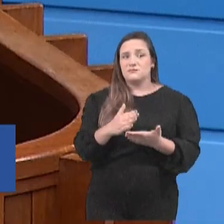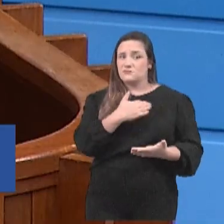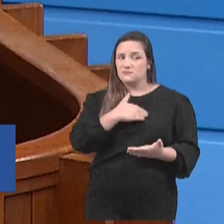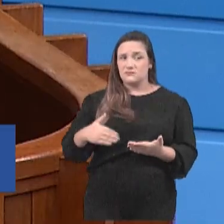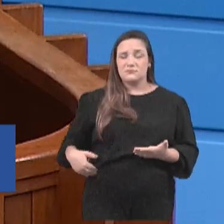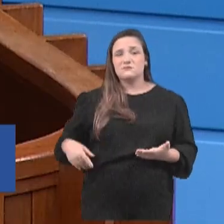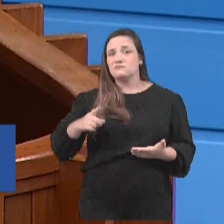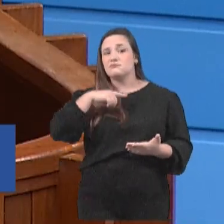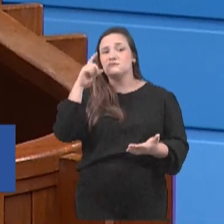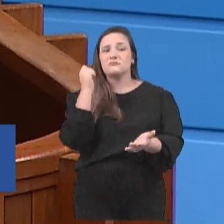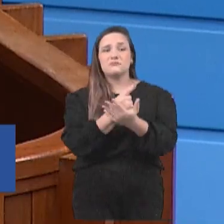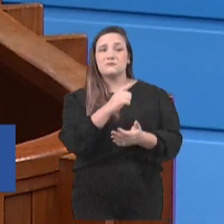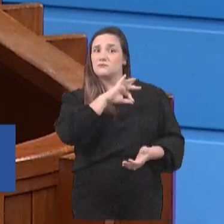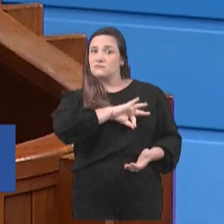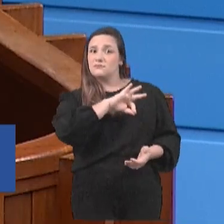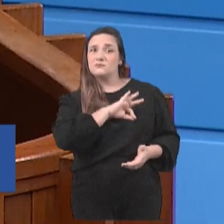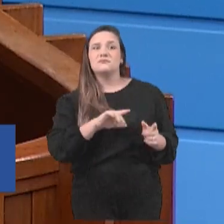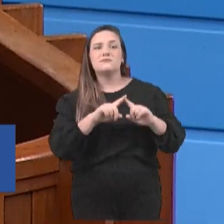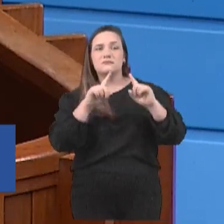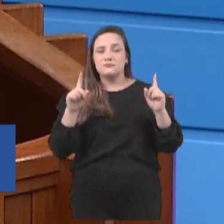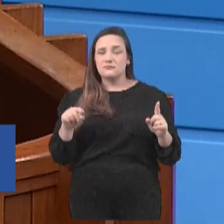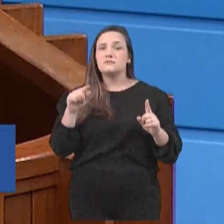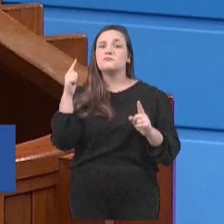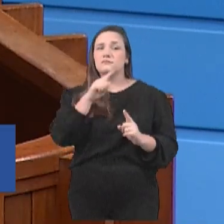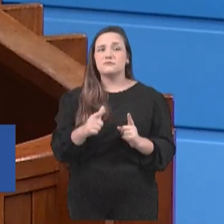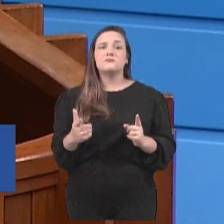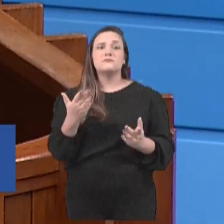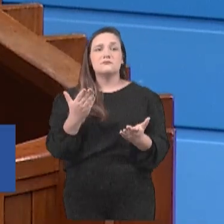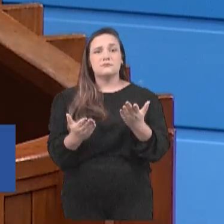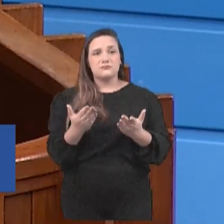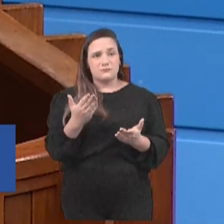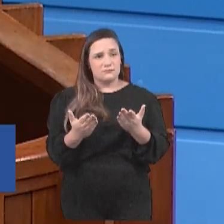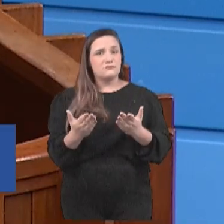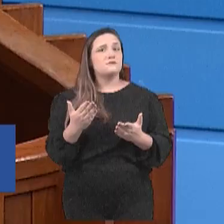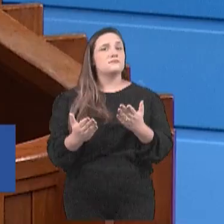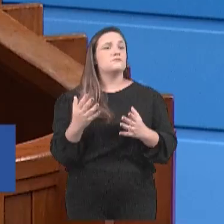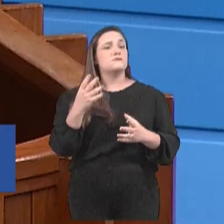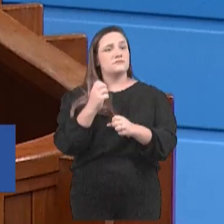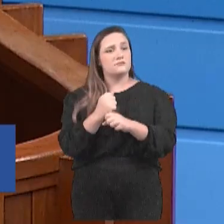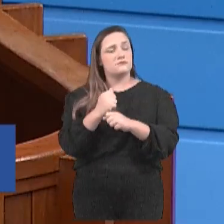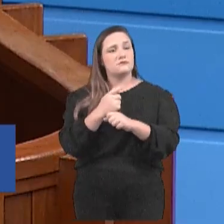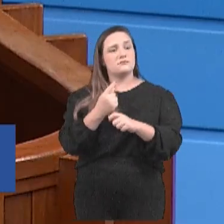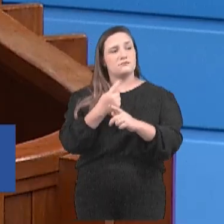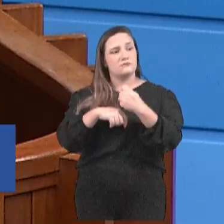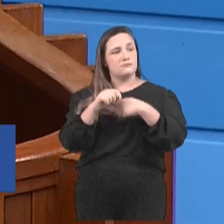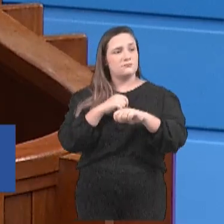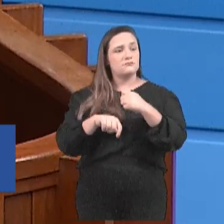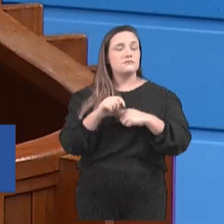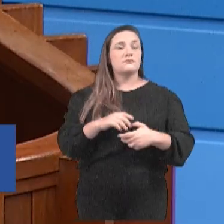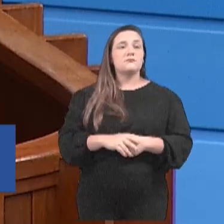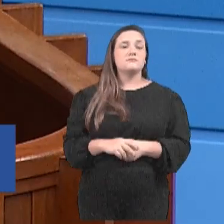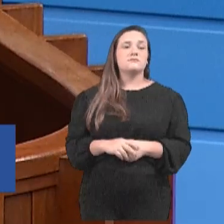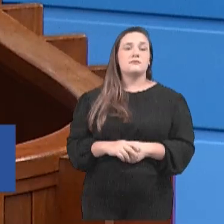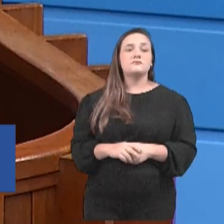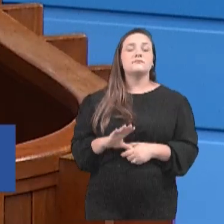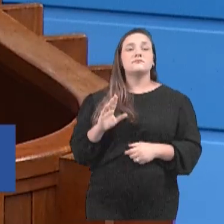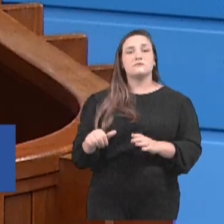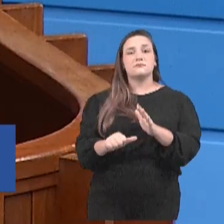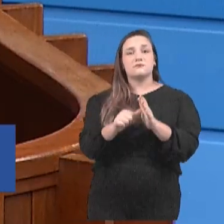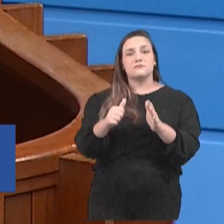dia, e o governador, mantendo o equilíbrio fiscal da máquina pública, consegue, pela 3ª vez, deputada Mara,